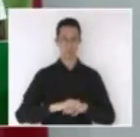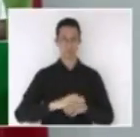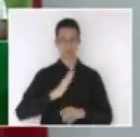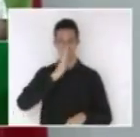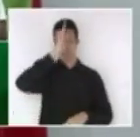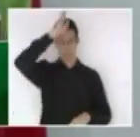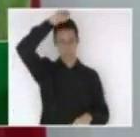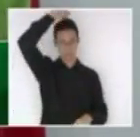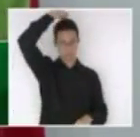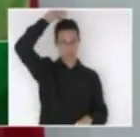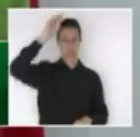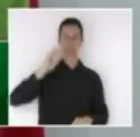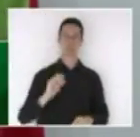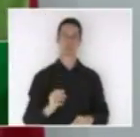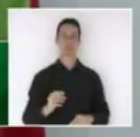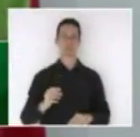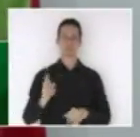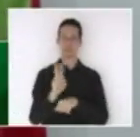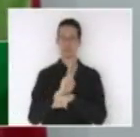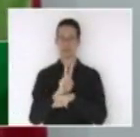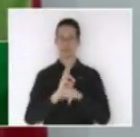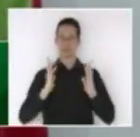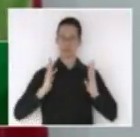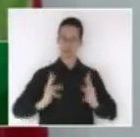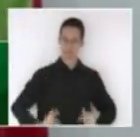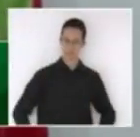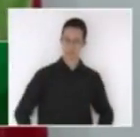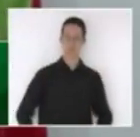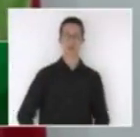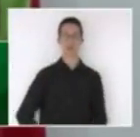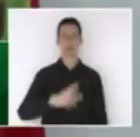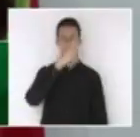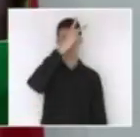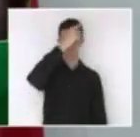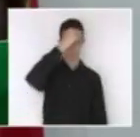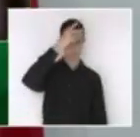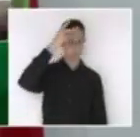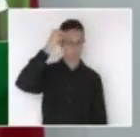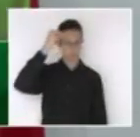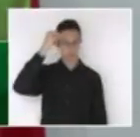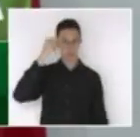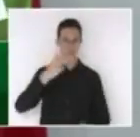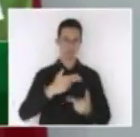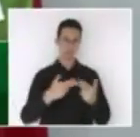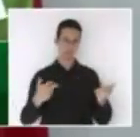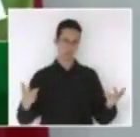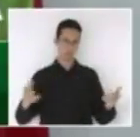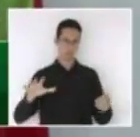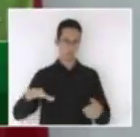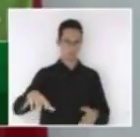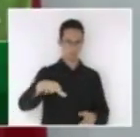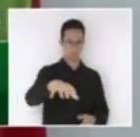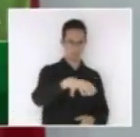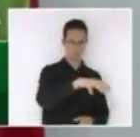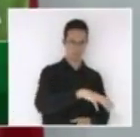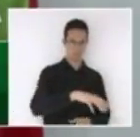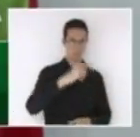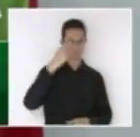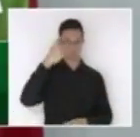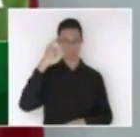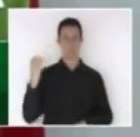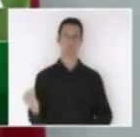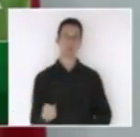sanitária, por parte de prefeituras, por parte de uma série de entidades que entendemos que é importante ser